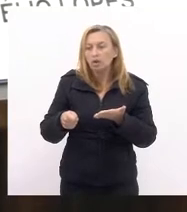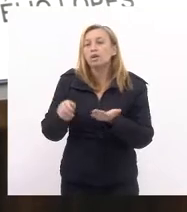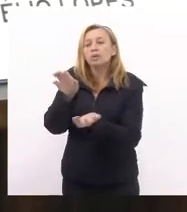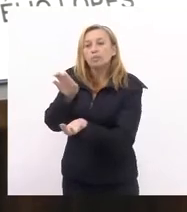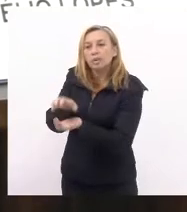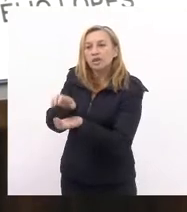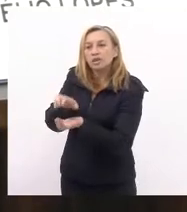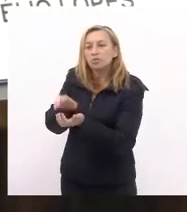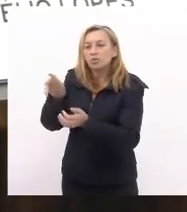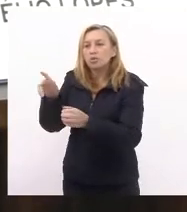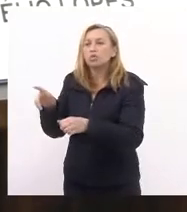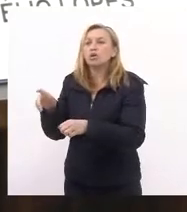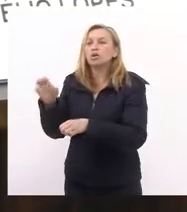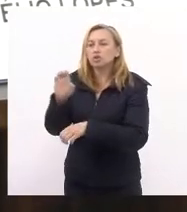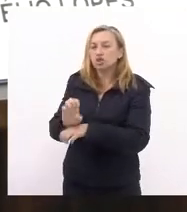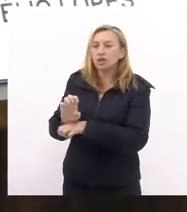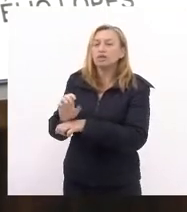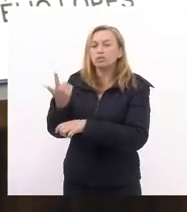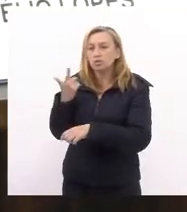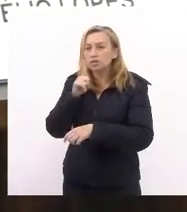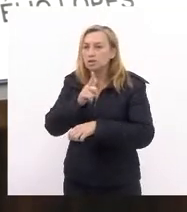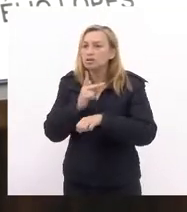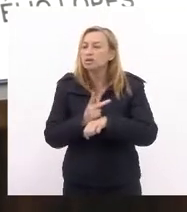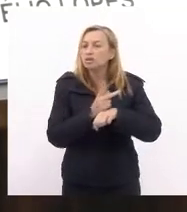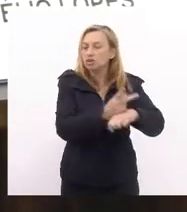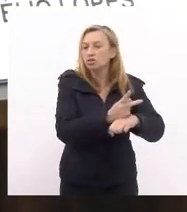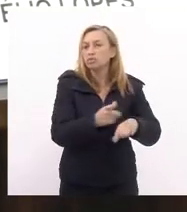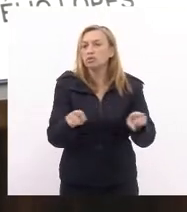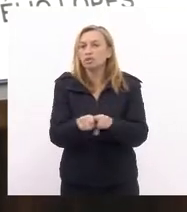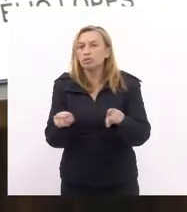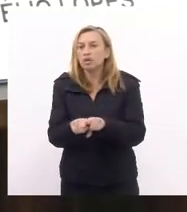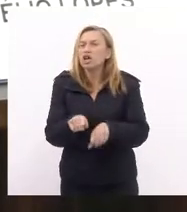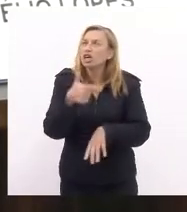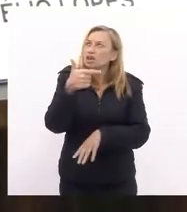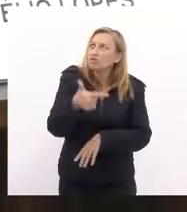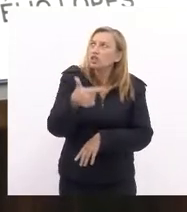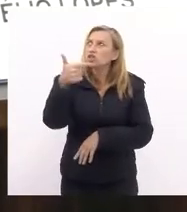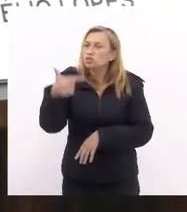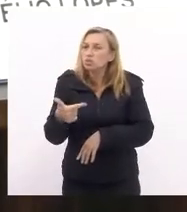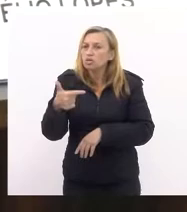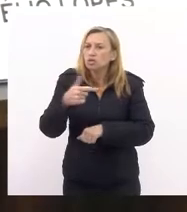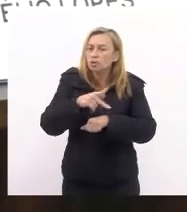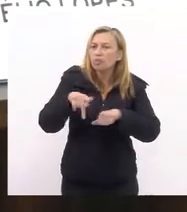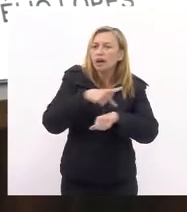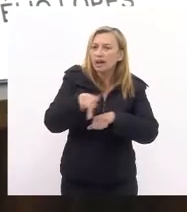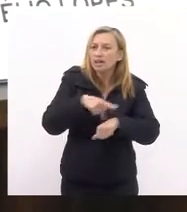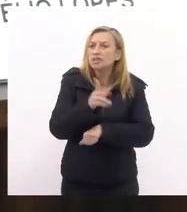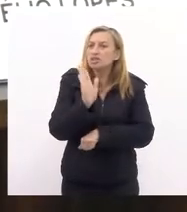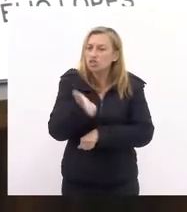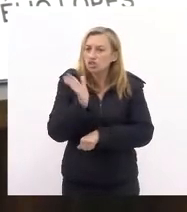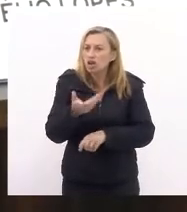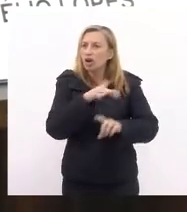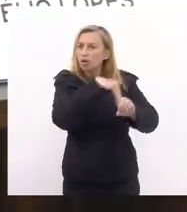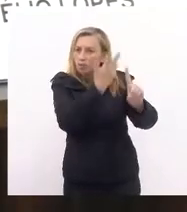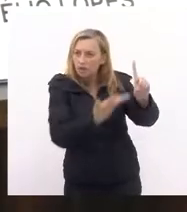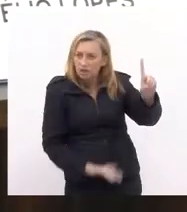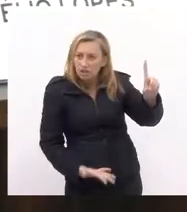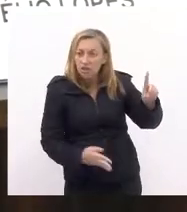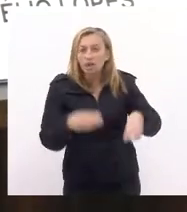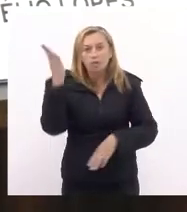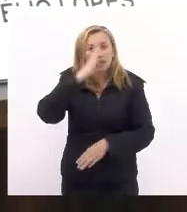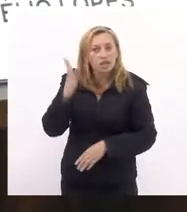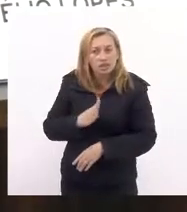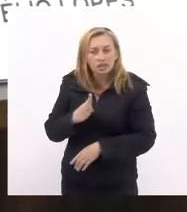verdade? Esse título. E 22 países já homenagearam brasileiros